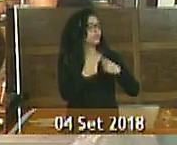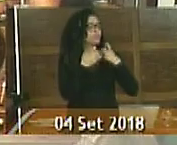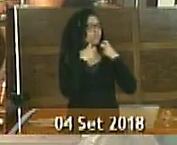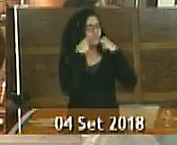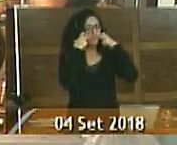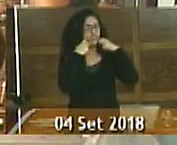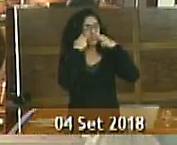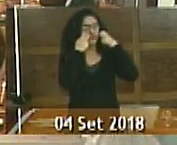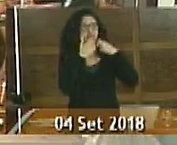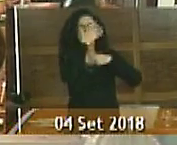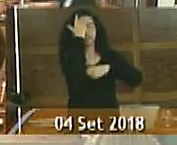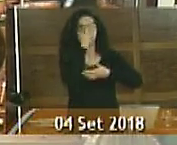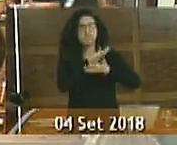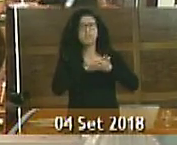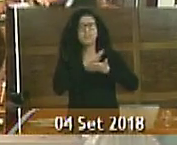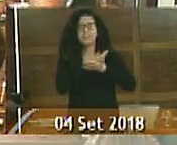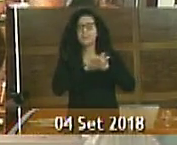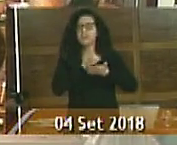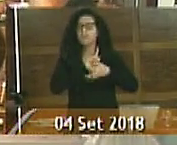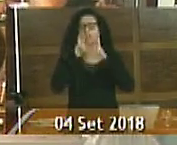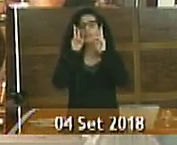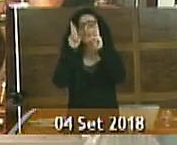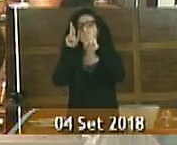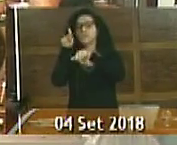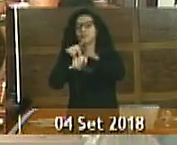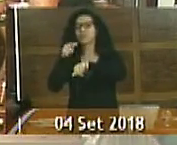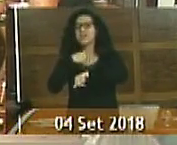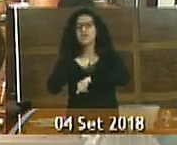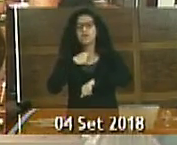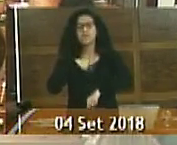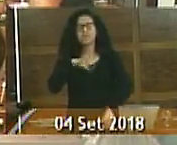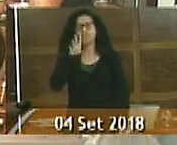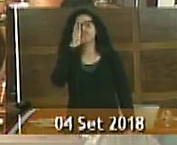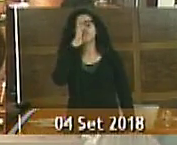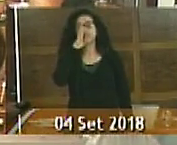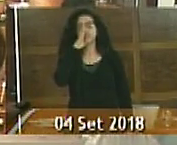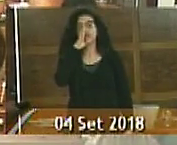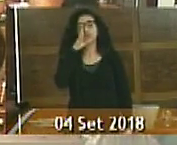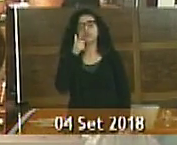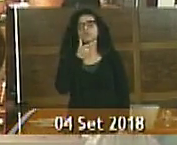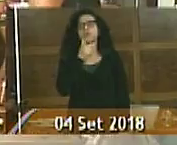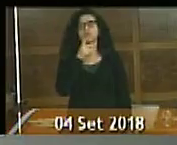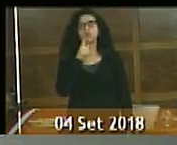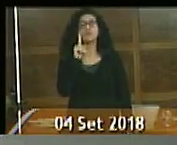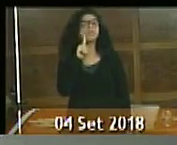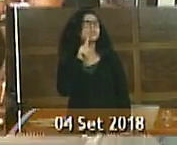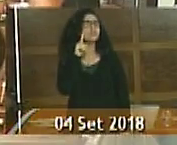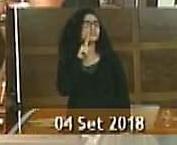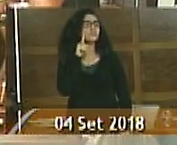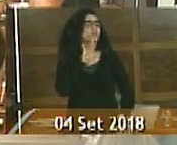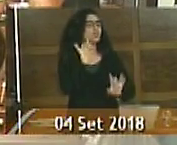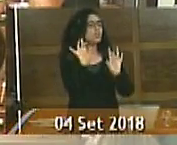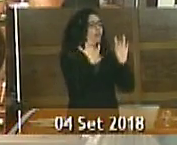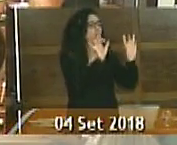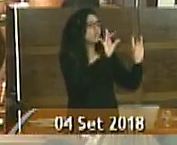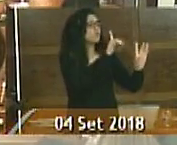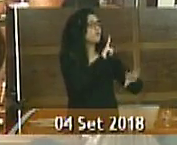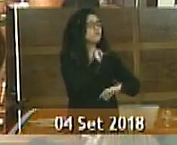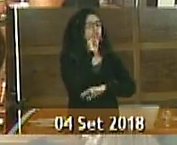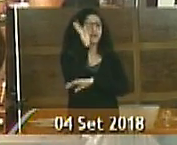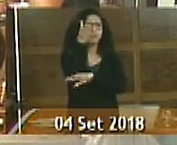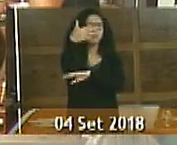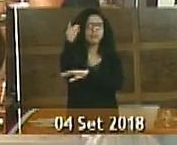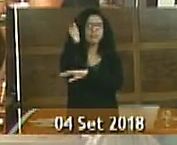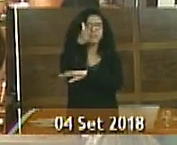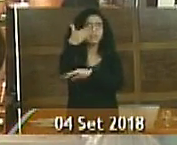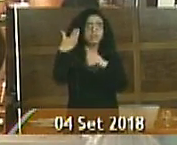patriotismo. Eu admiro os Estados Unidos nessa parte do patriotismo. Cada americano tem uma bandeira do seu país